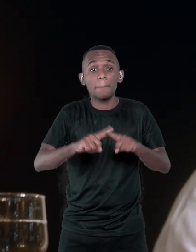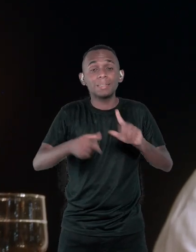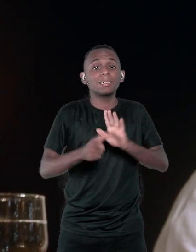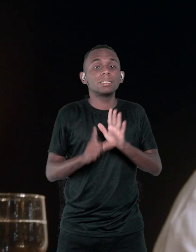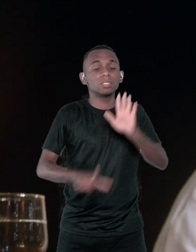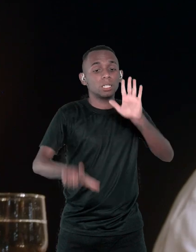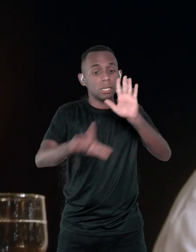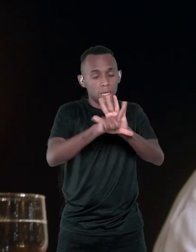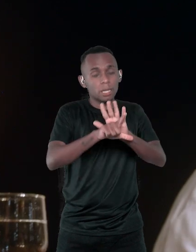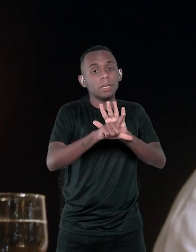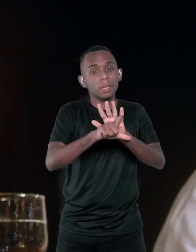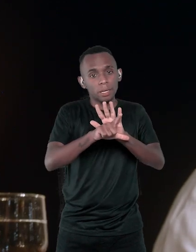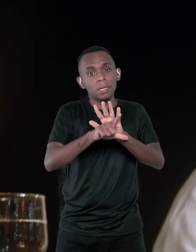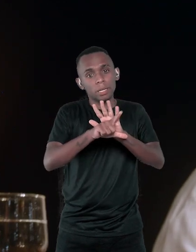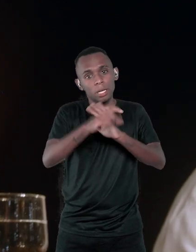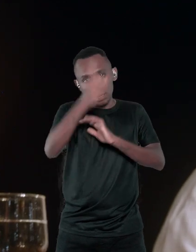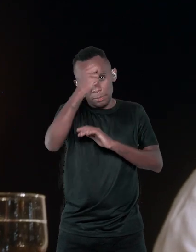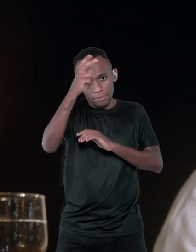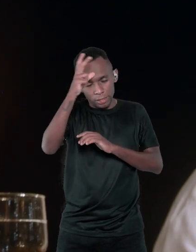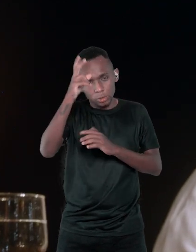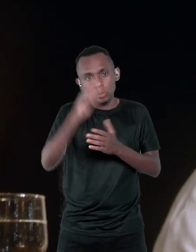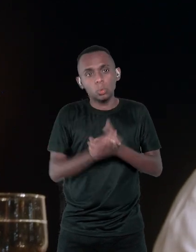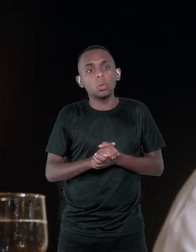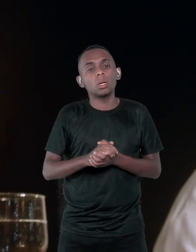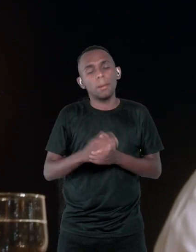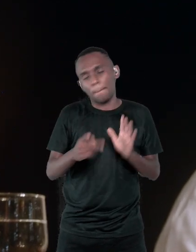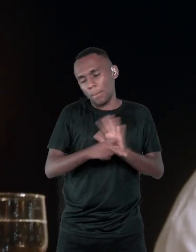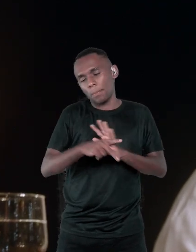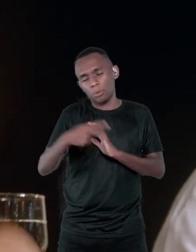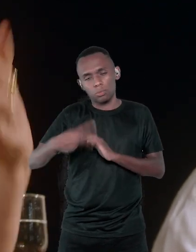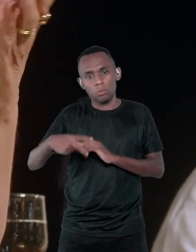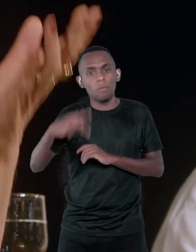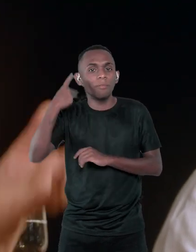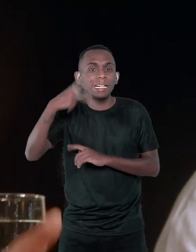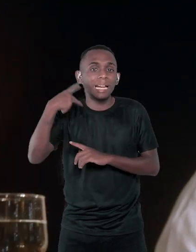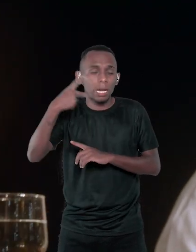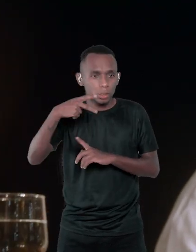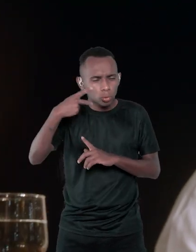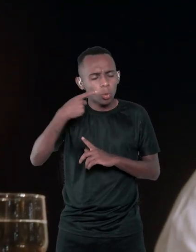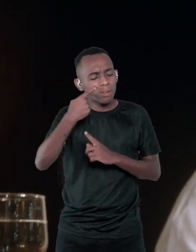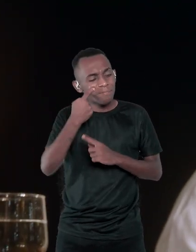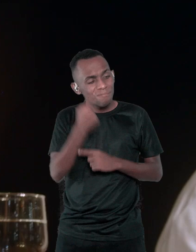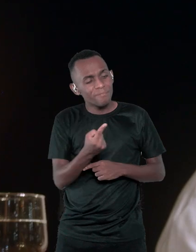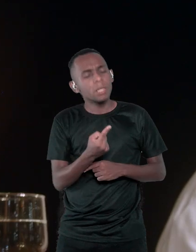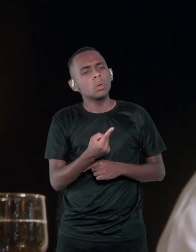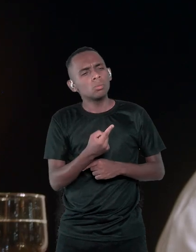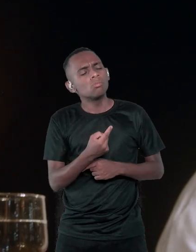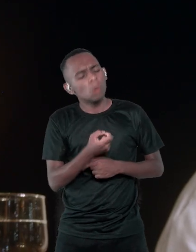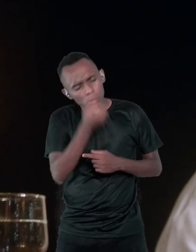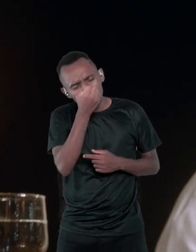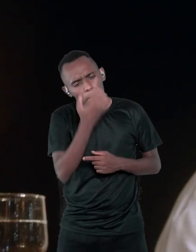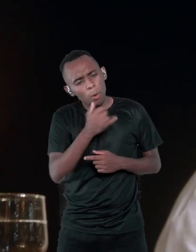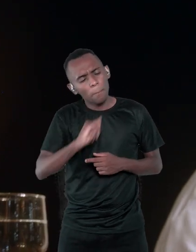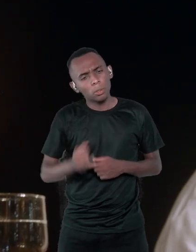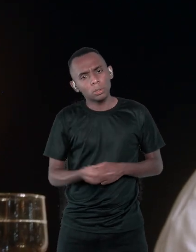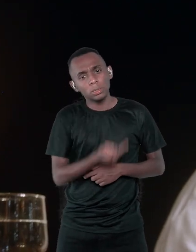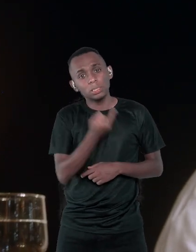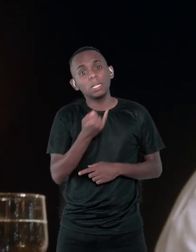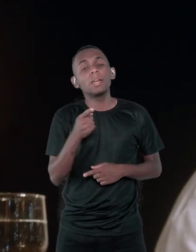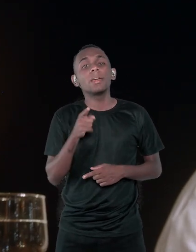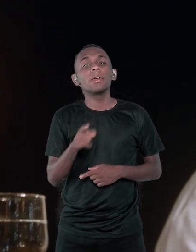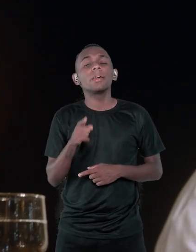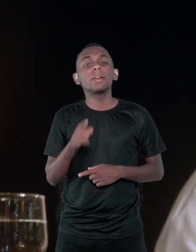Rio de Janeiro que se chama Lei Esse Rio é Meu, um vereador sensível e vendo os resultados, né? Ele determinou que a